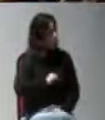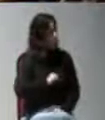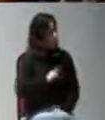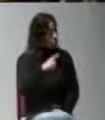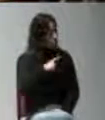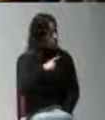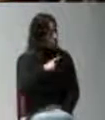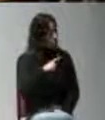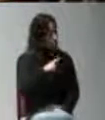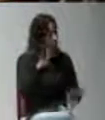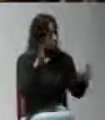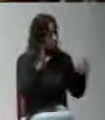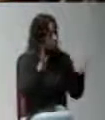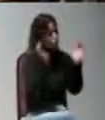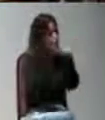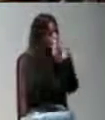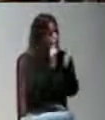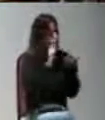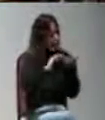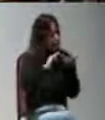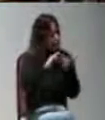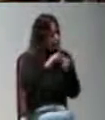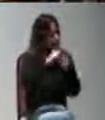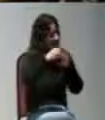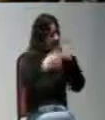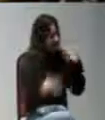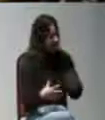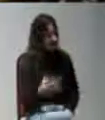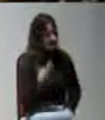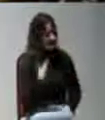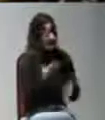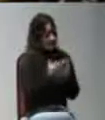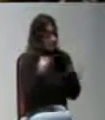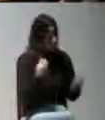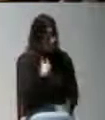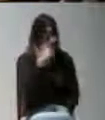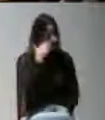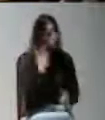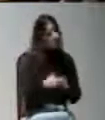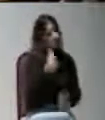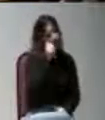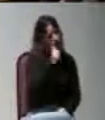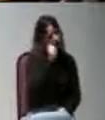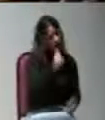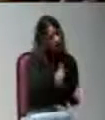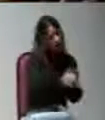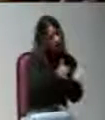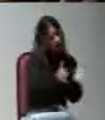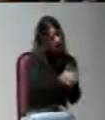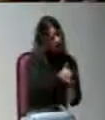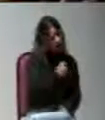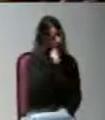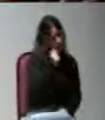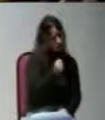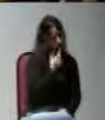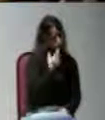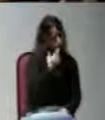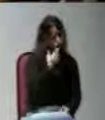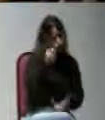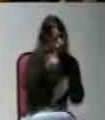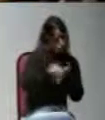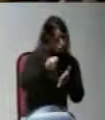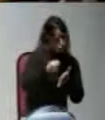harmoniosas. Por isso, muitas vezes, não entendemos por que uma mulher pobre pode votar em um homem branco, machista e rico